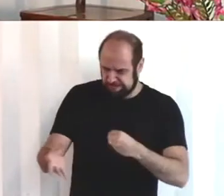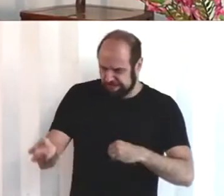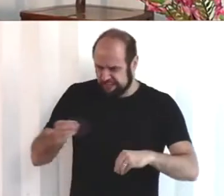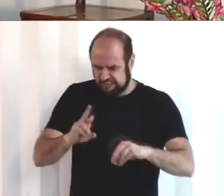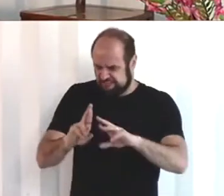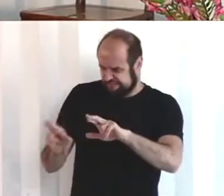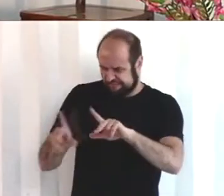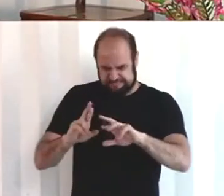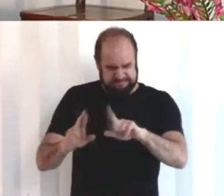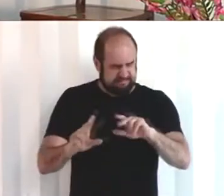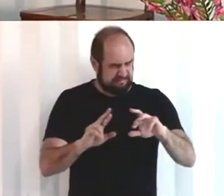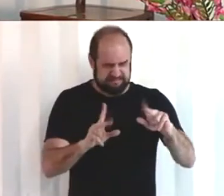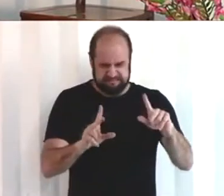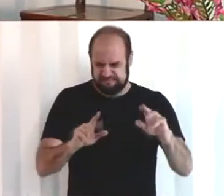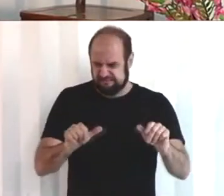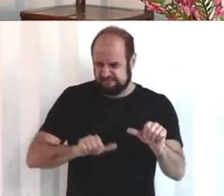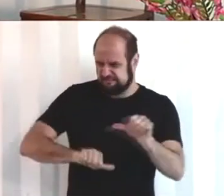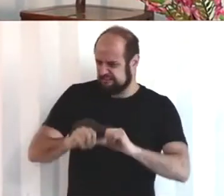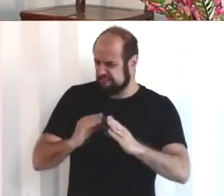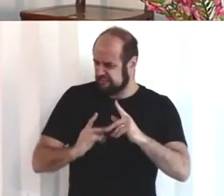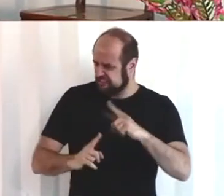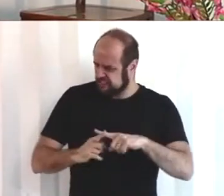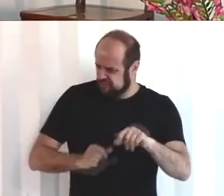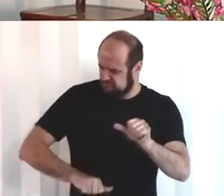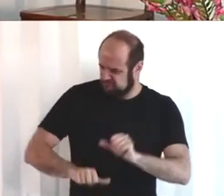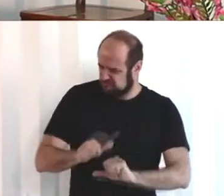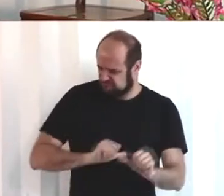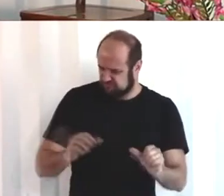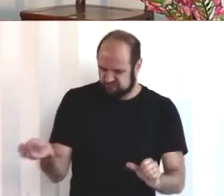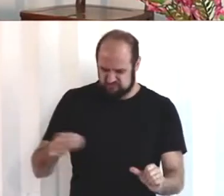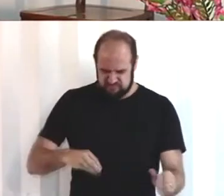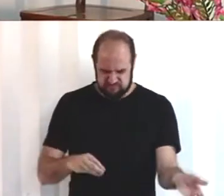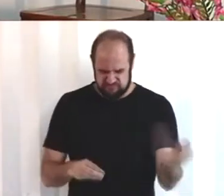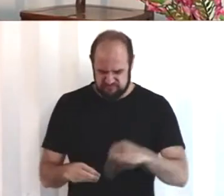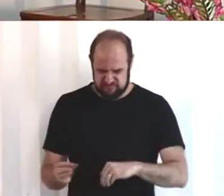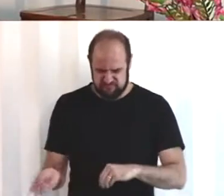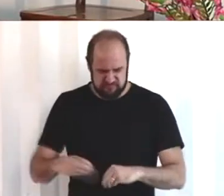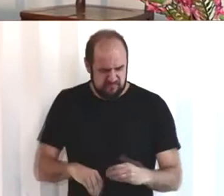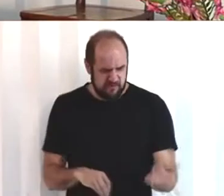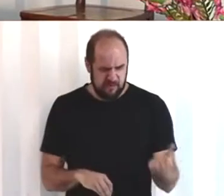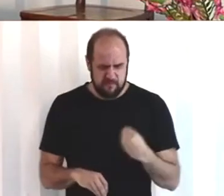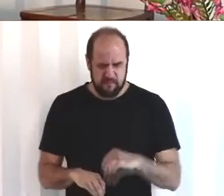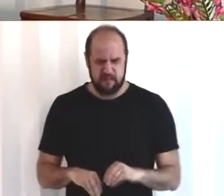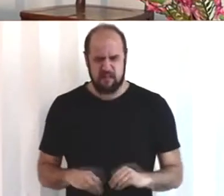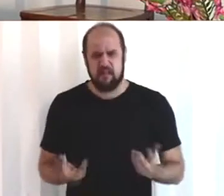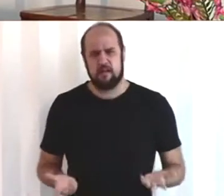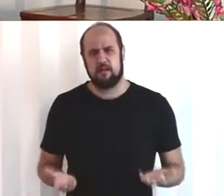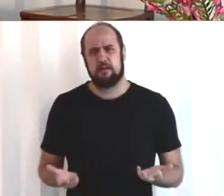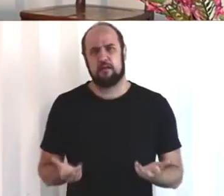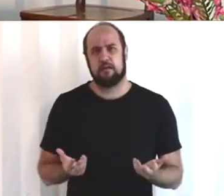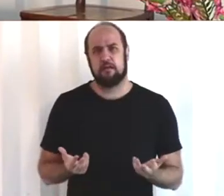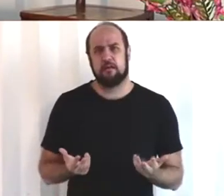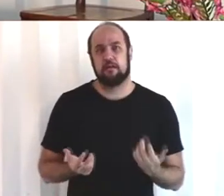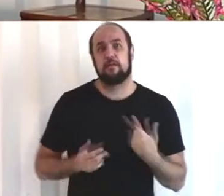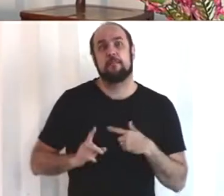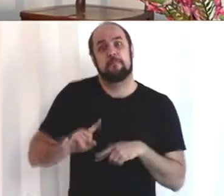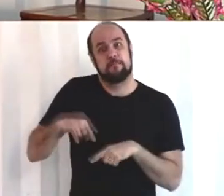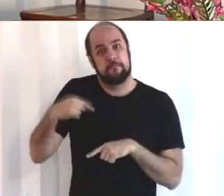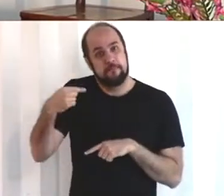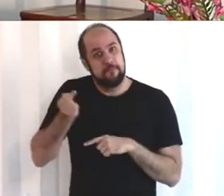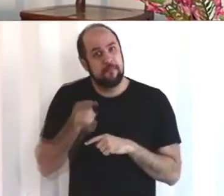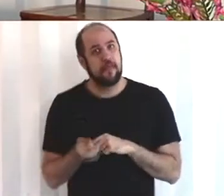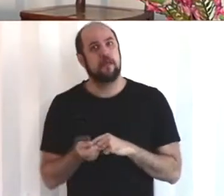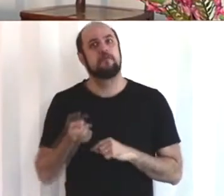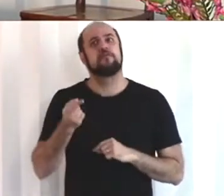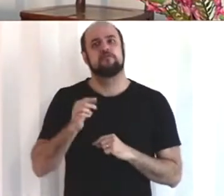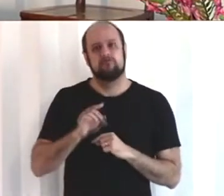forma de ser igreja, e ela foi se afastando. Por isso foi necessário um dia Deus levantar homens para